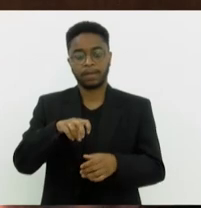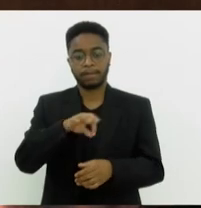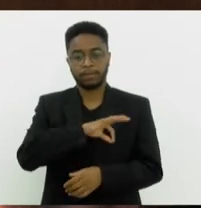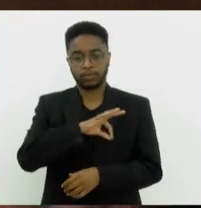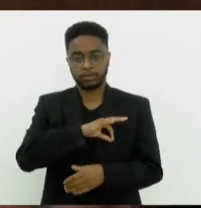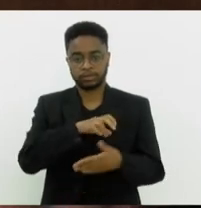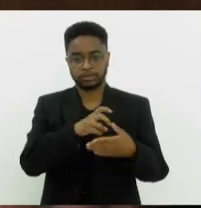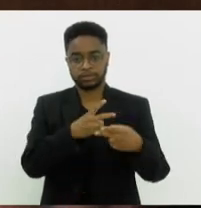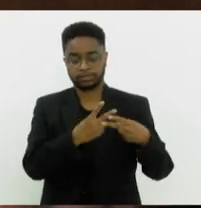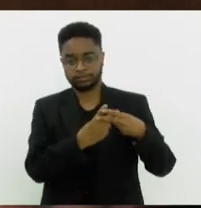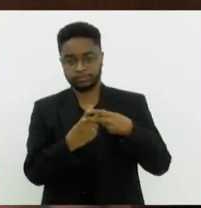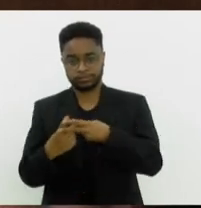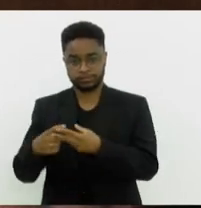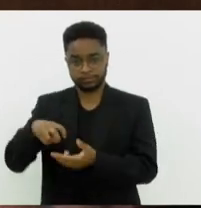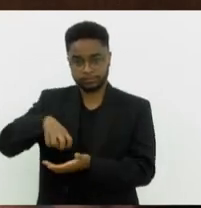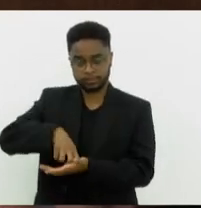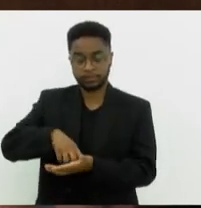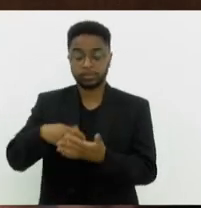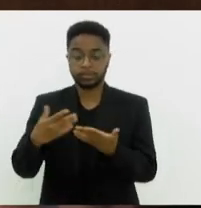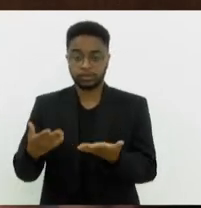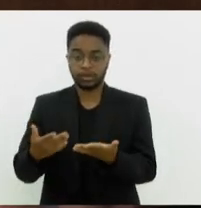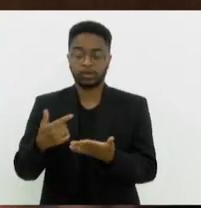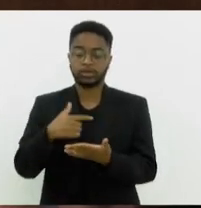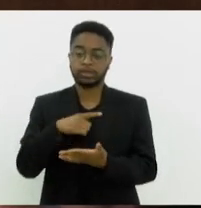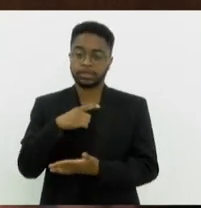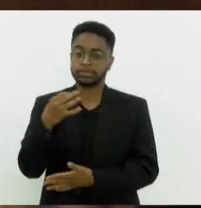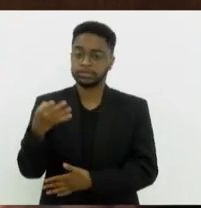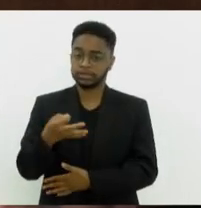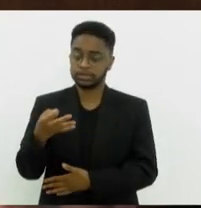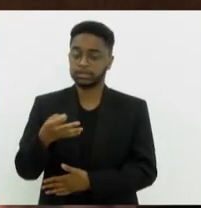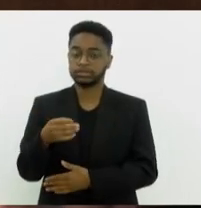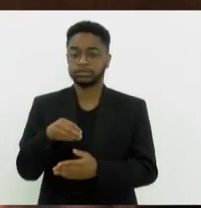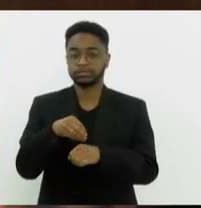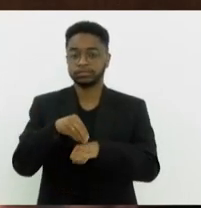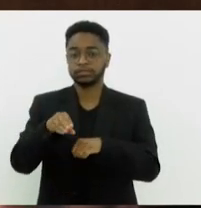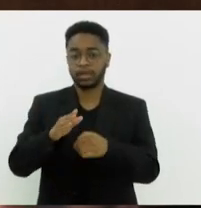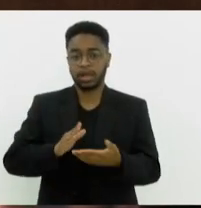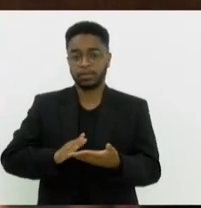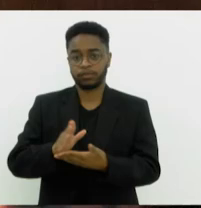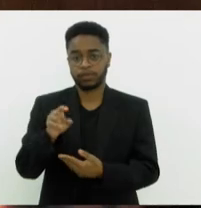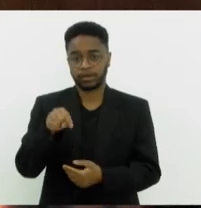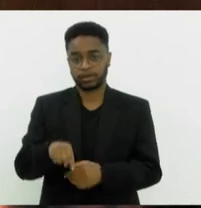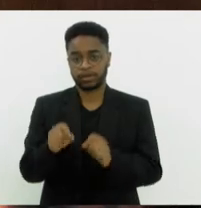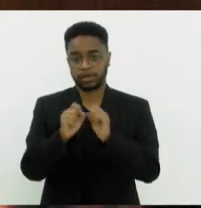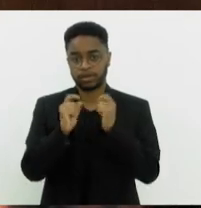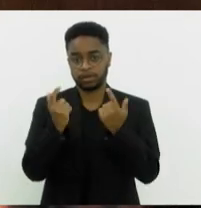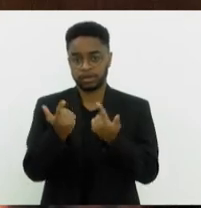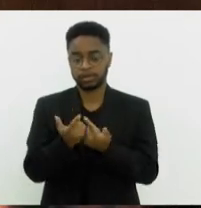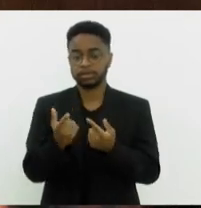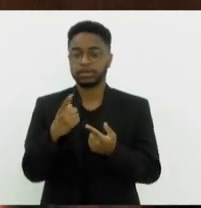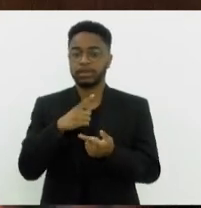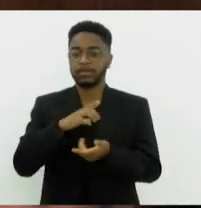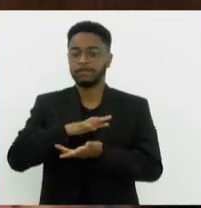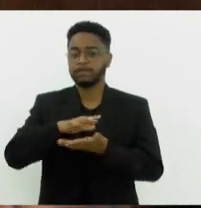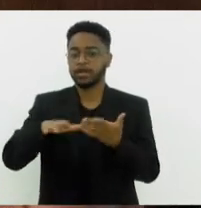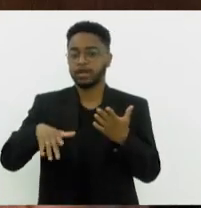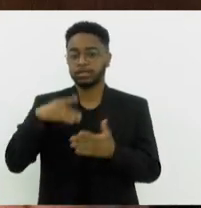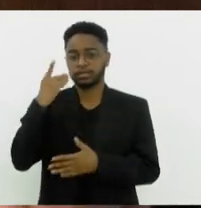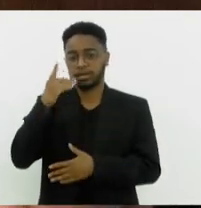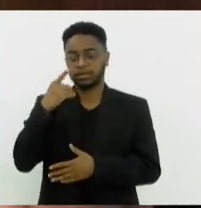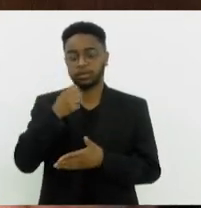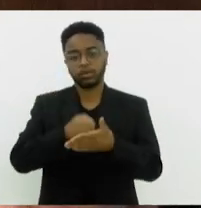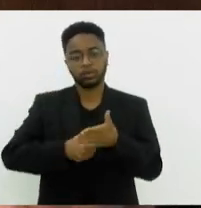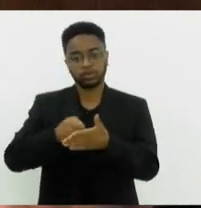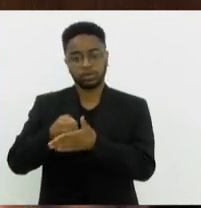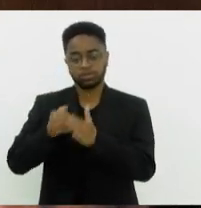Portanto, eu não tenho dúvida alguma que essa indicação será aprovada aqui na Casa. São diversos deputados lutando por essa